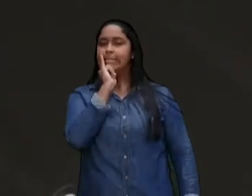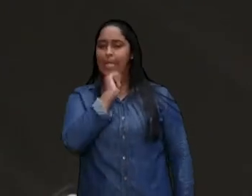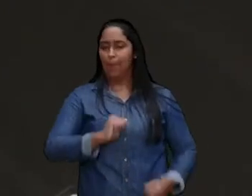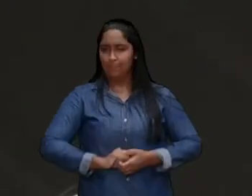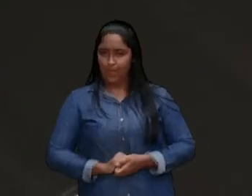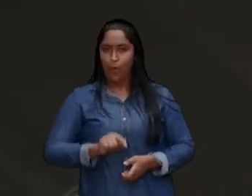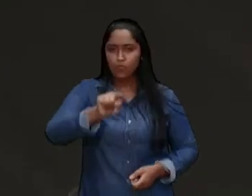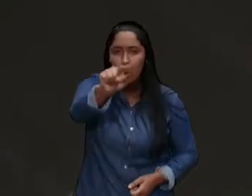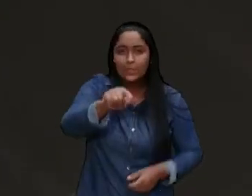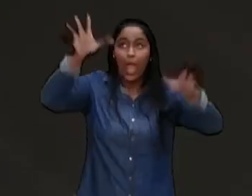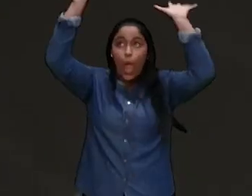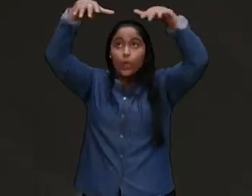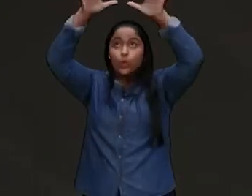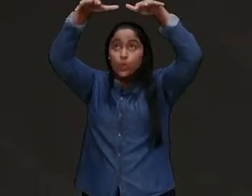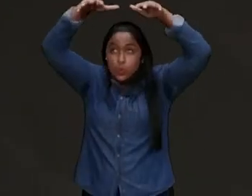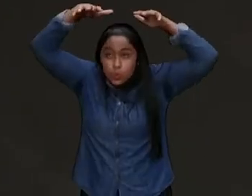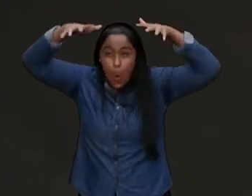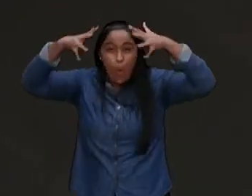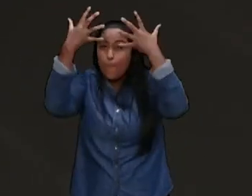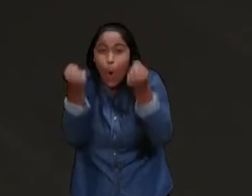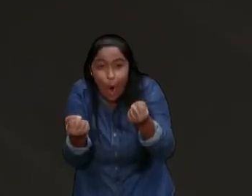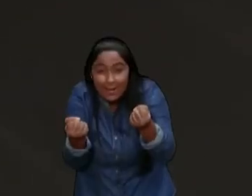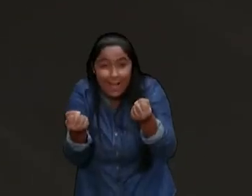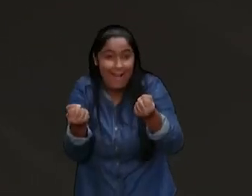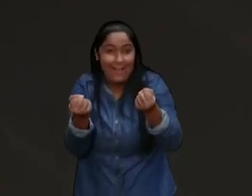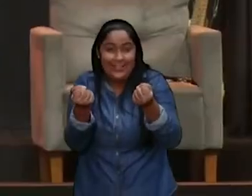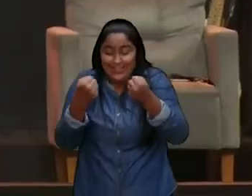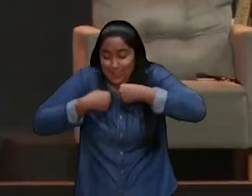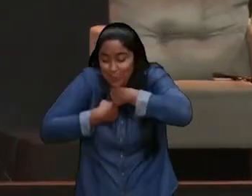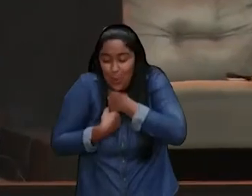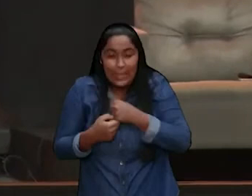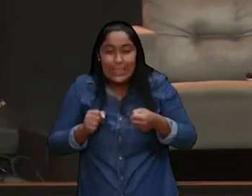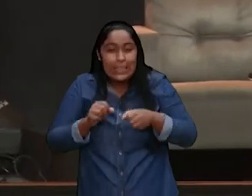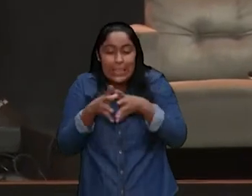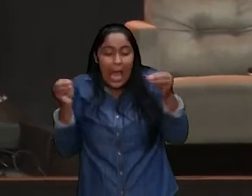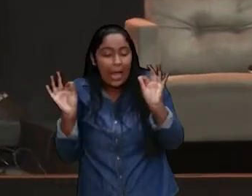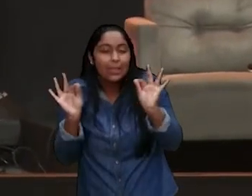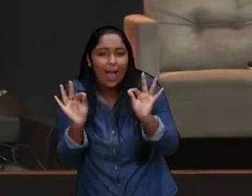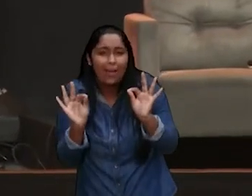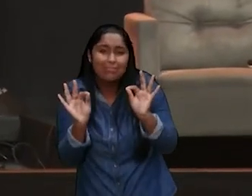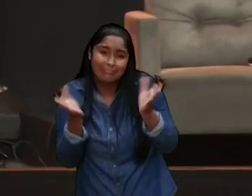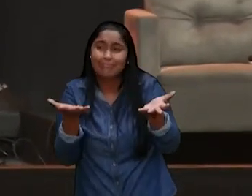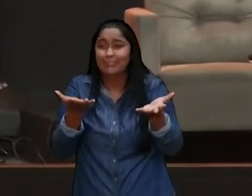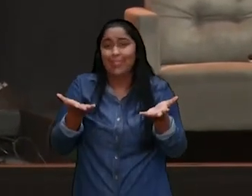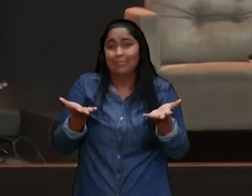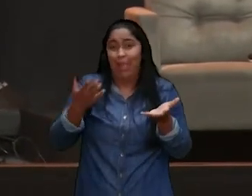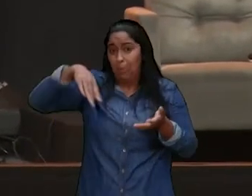e fica no frio de roupa molhada aí você fica resfriado a culpa do diabo tu mudou de nome